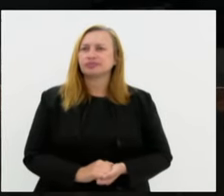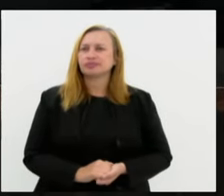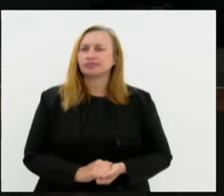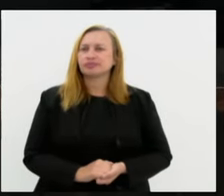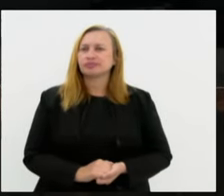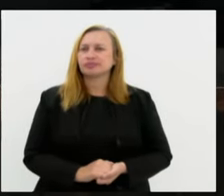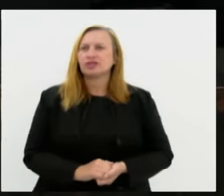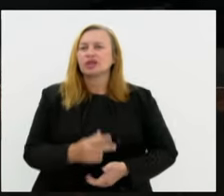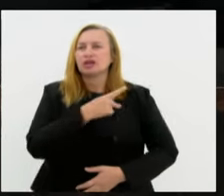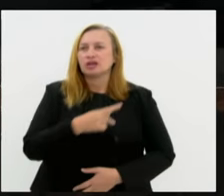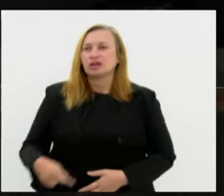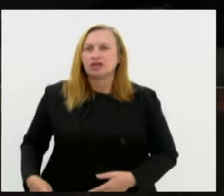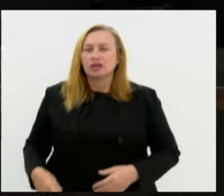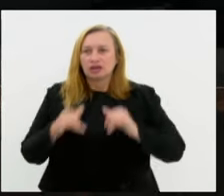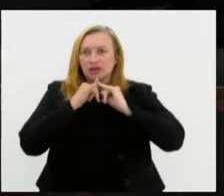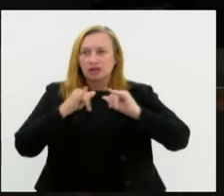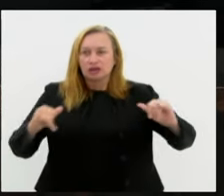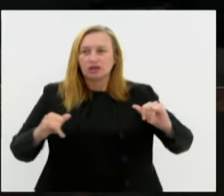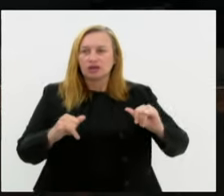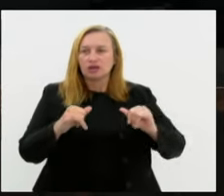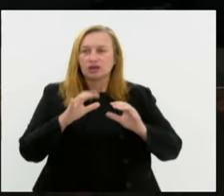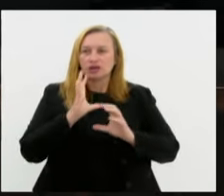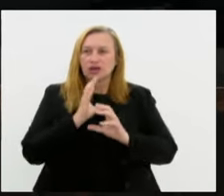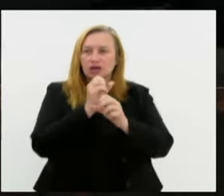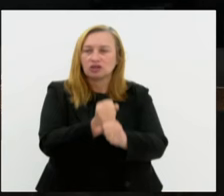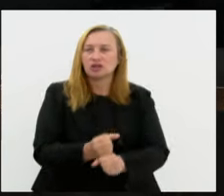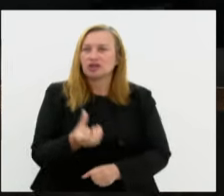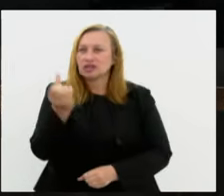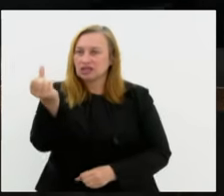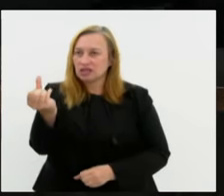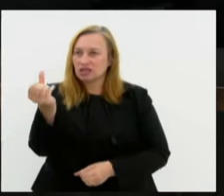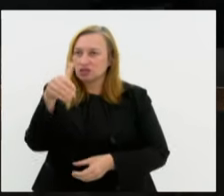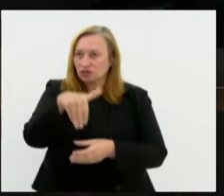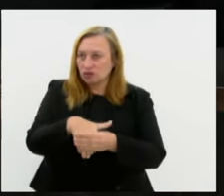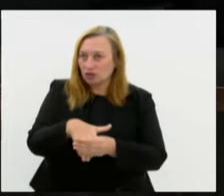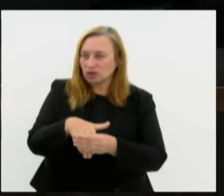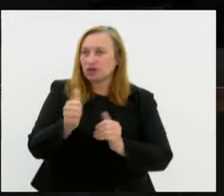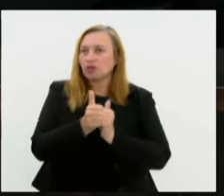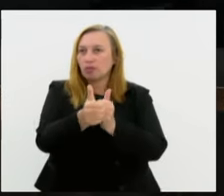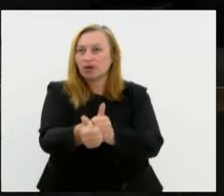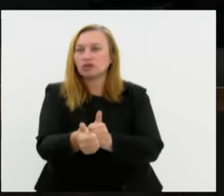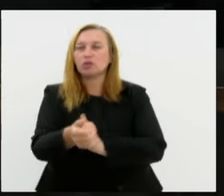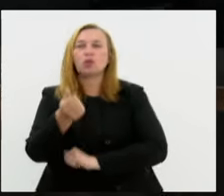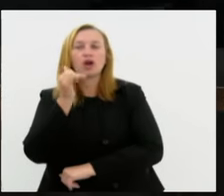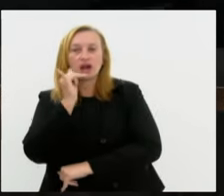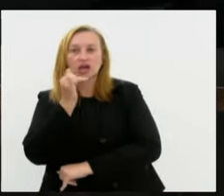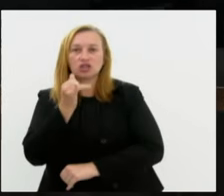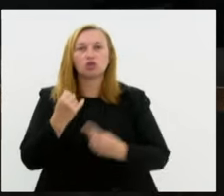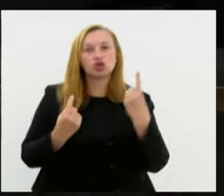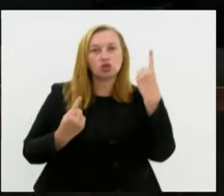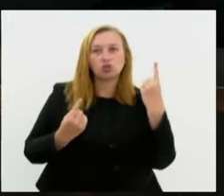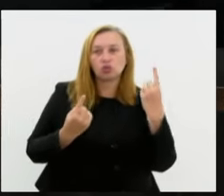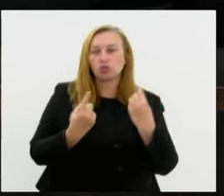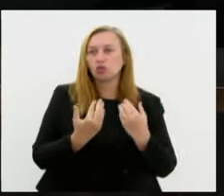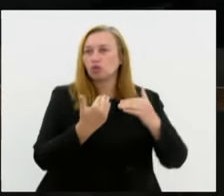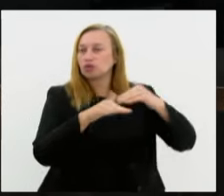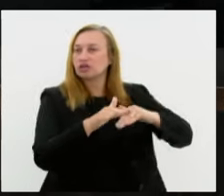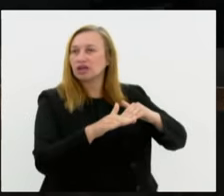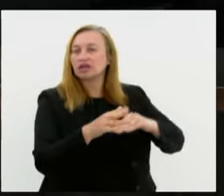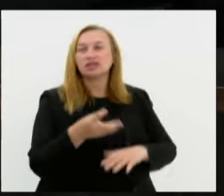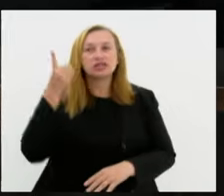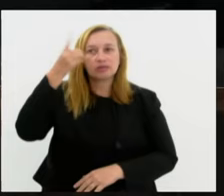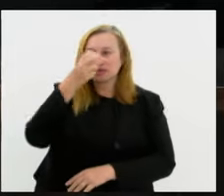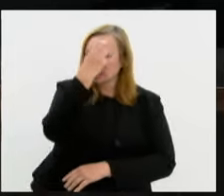A presidência proclama o resultado. Foram 6 votos favoráveis acompanhando o relator e 1 contrário da deputada Verônica